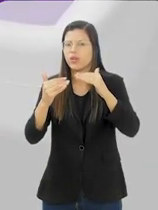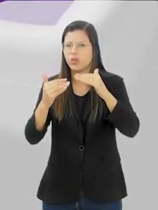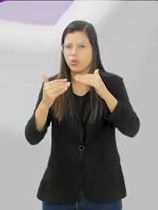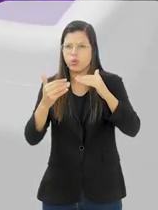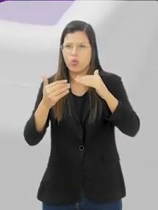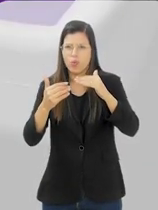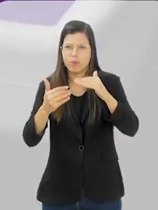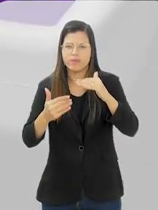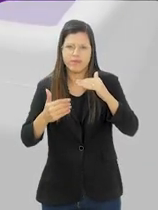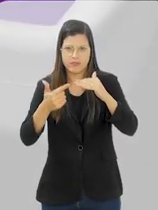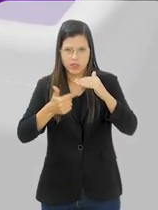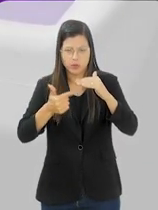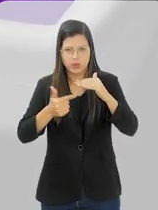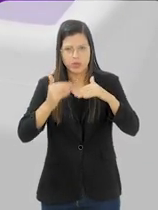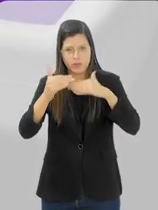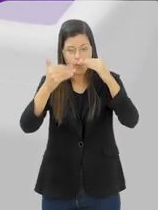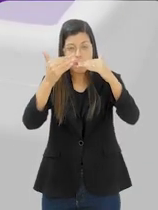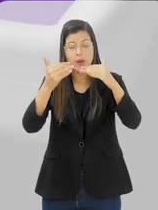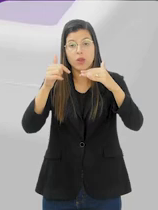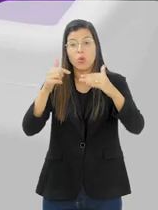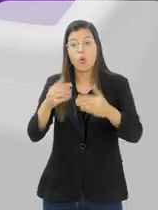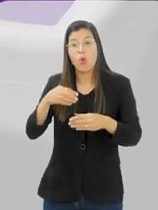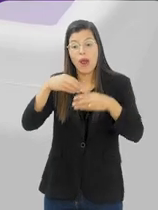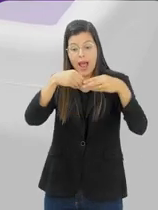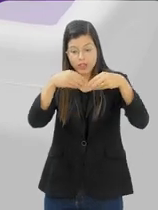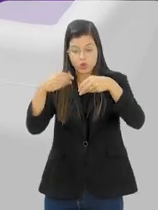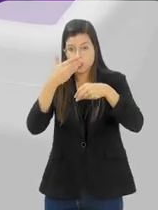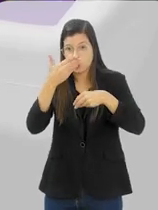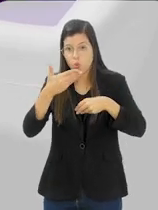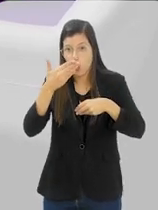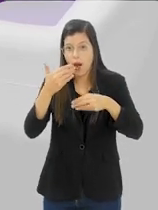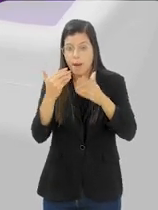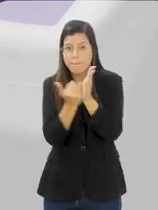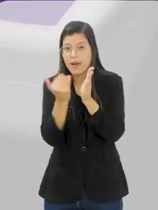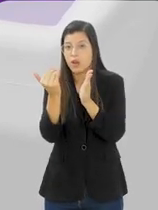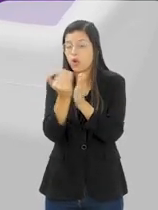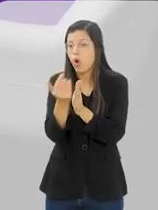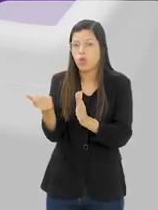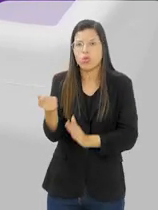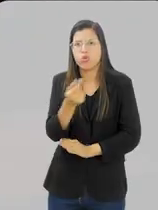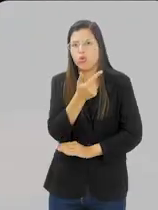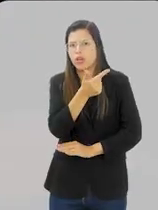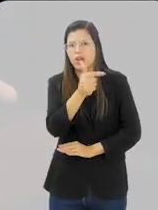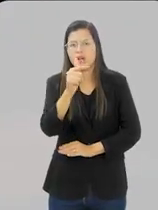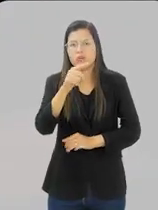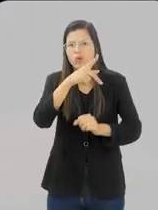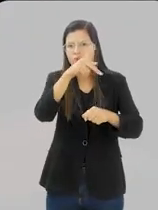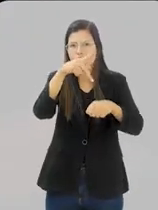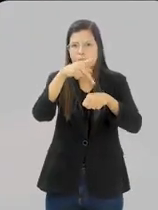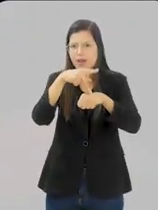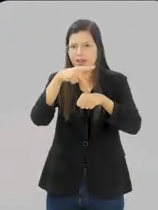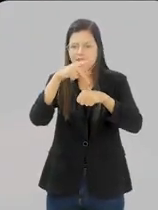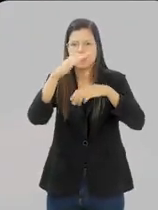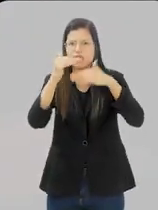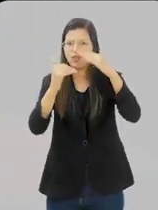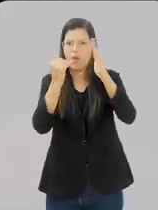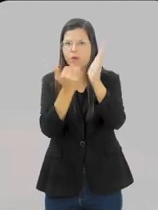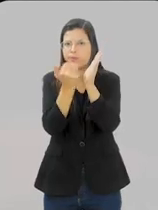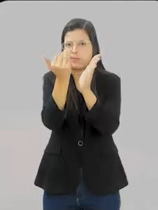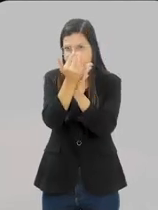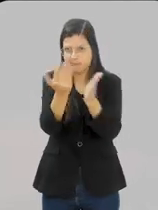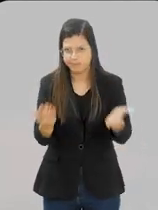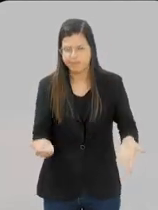açúcar adicionada é muito maior do que nos países desenvolvidos, que a gente chama de primeiro mundo,